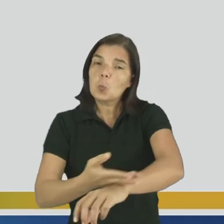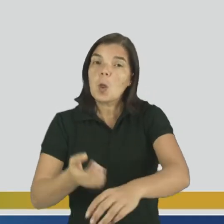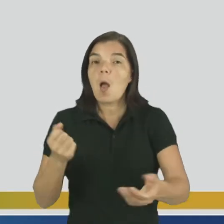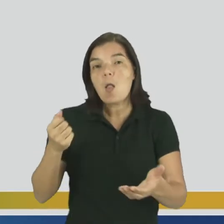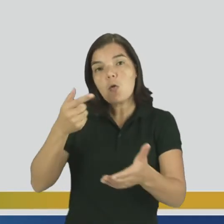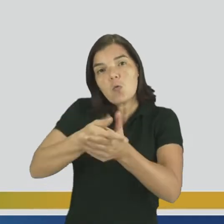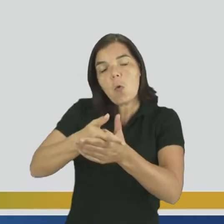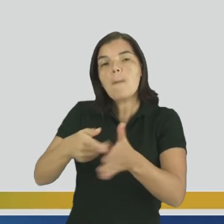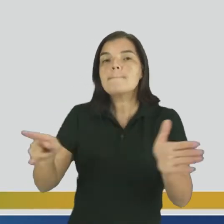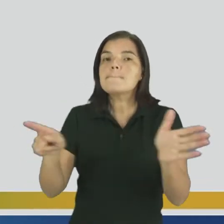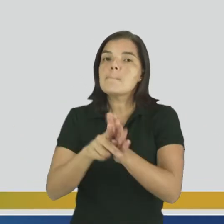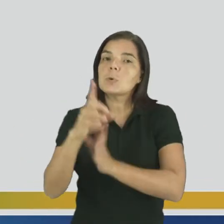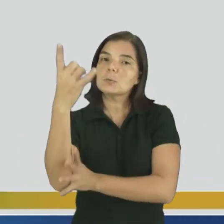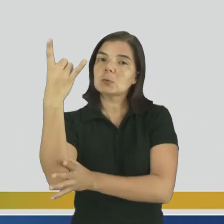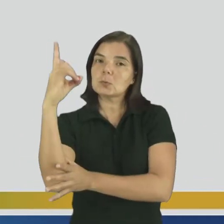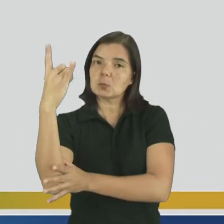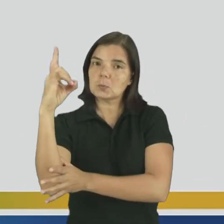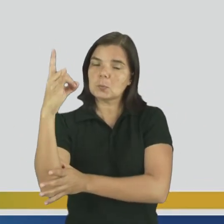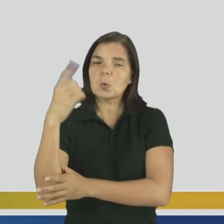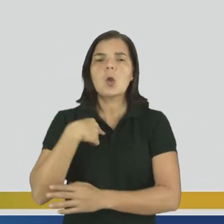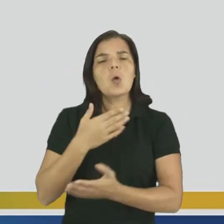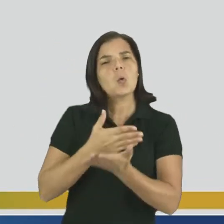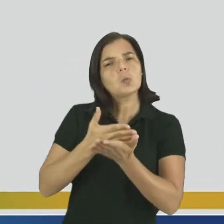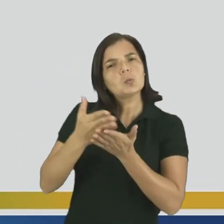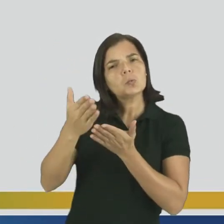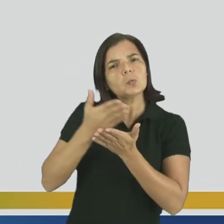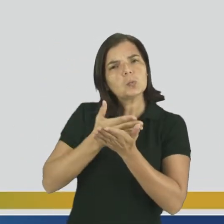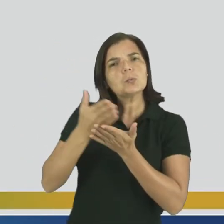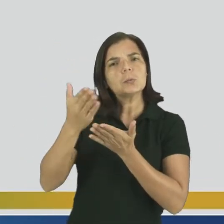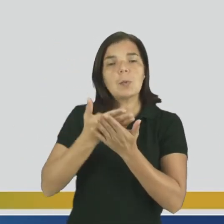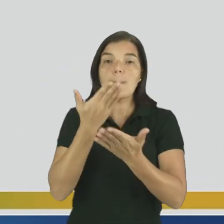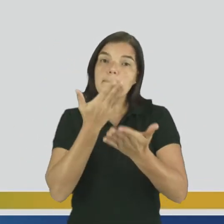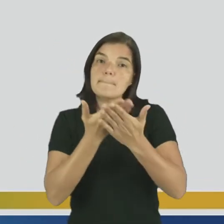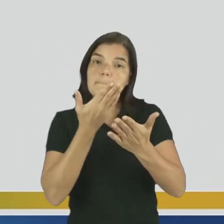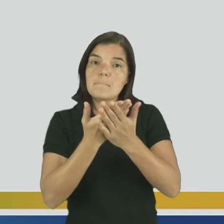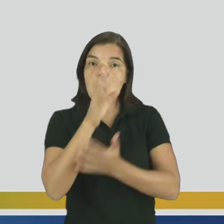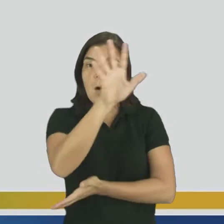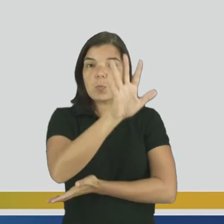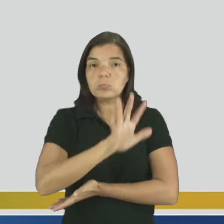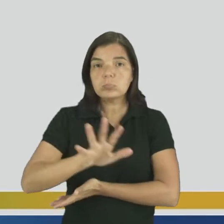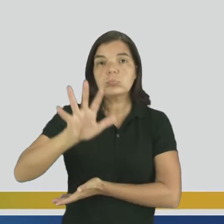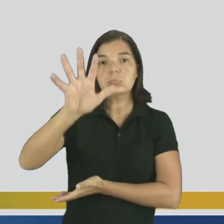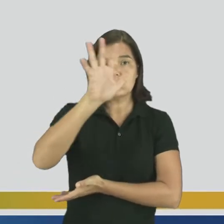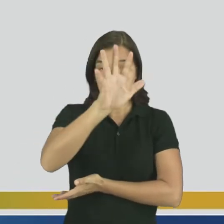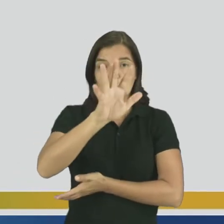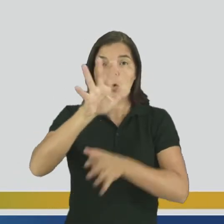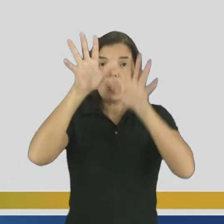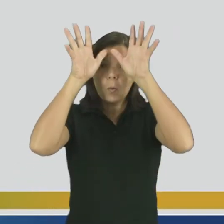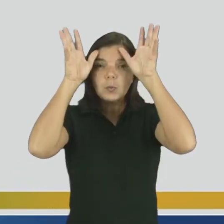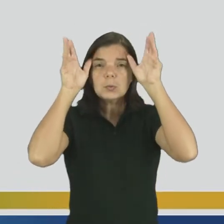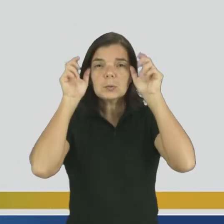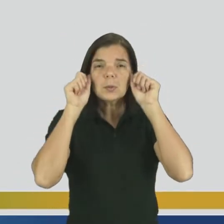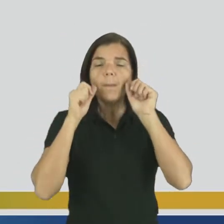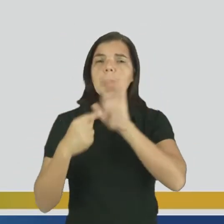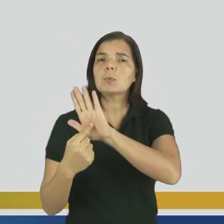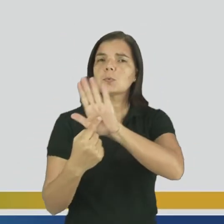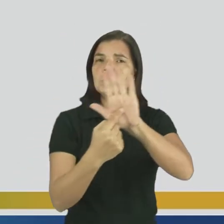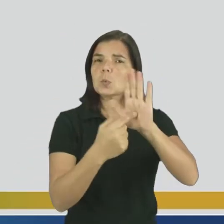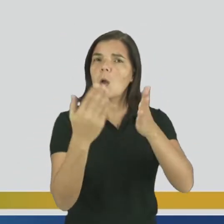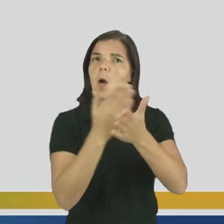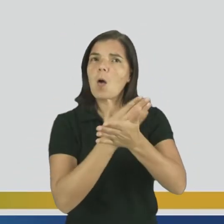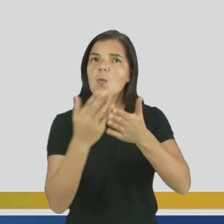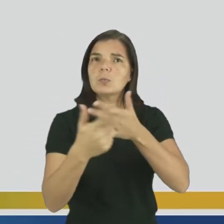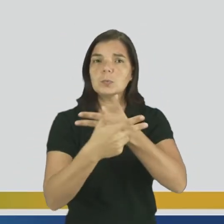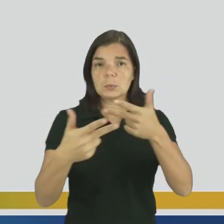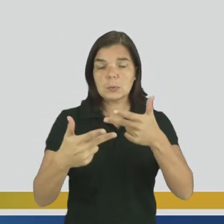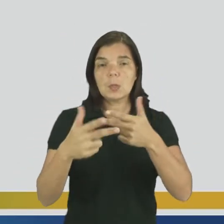esse Acre que pertencia à Bolívia. Eu comecei aqui já, né, a aula com esse mapa que coloca o Acre, né, justamente para destacar algumas